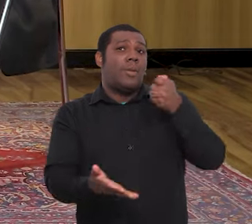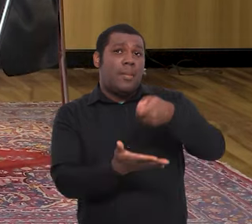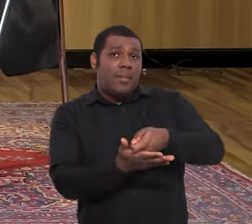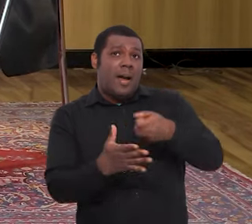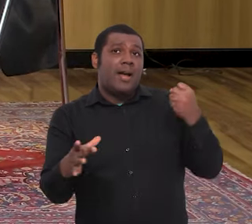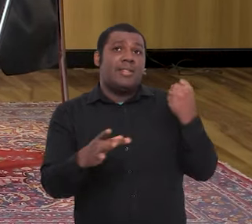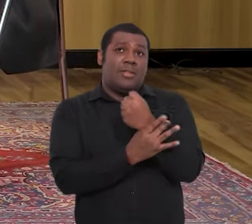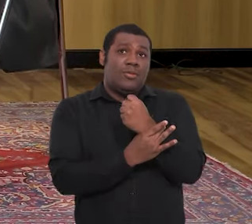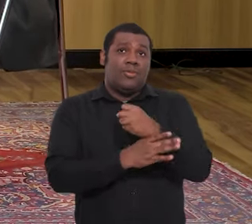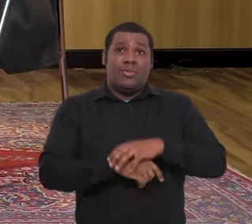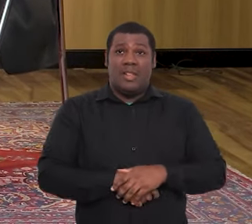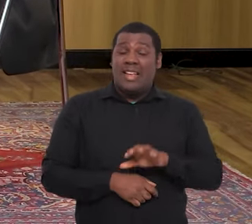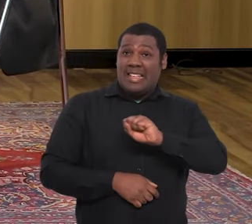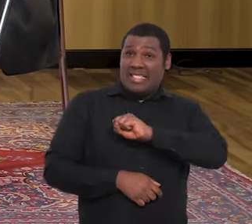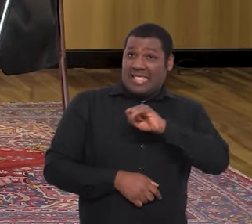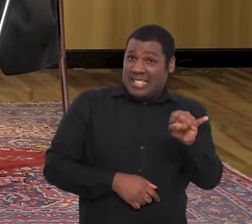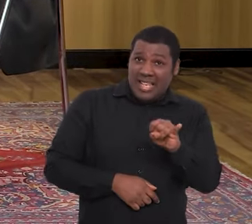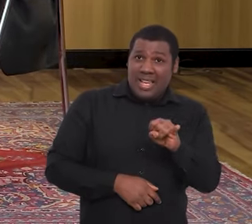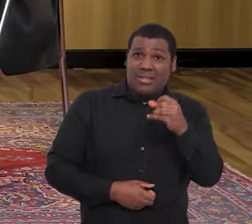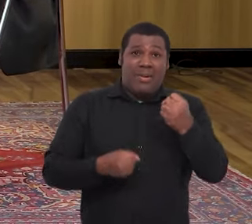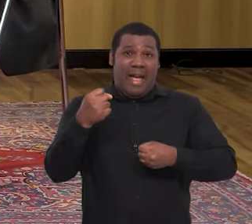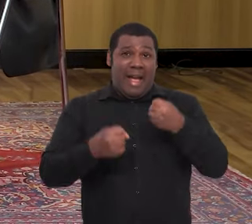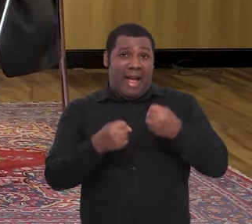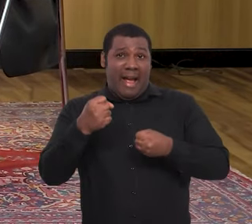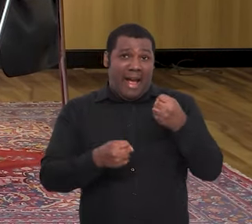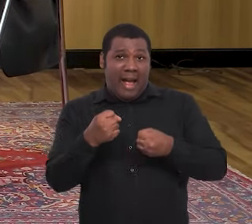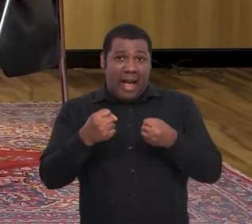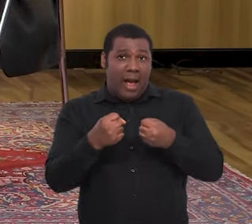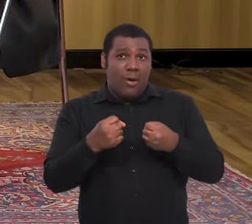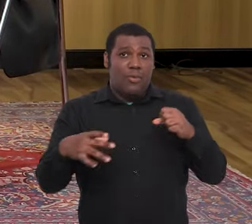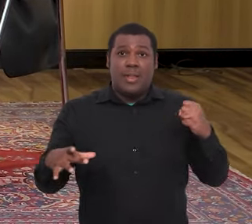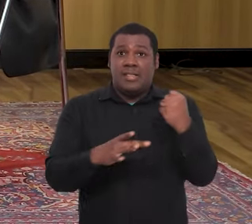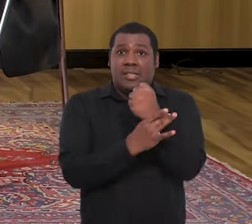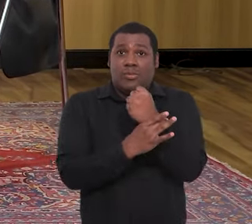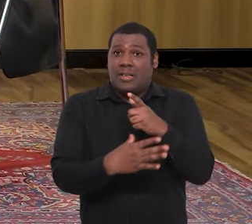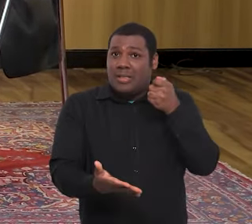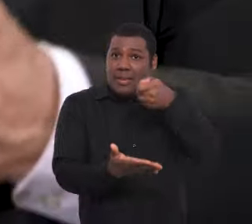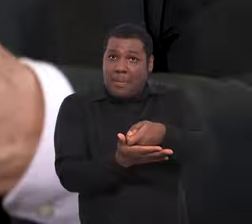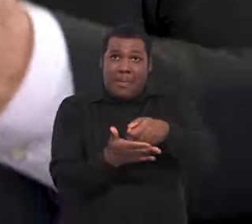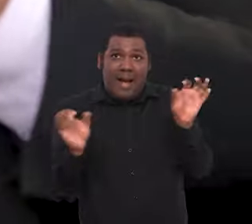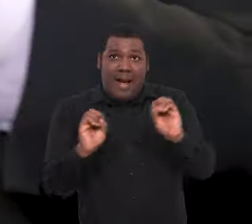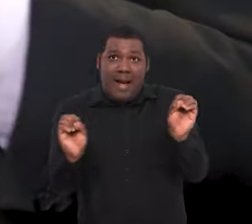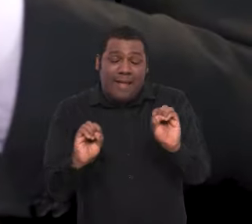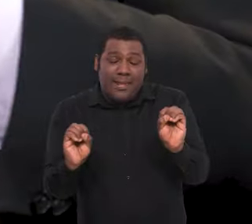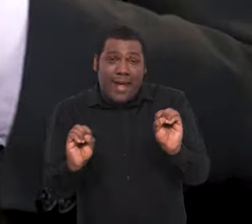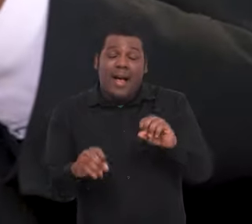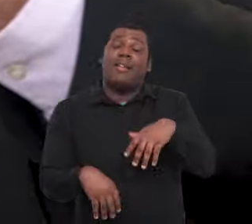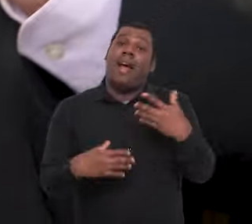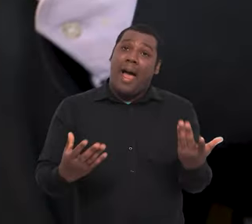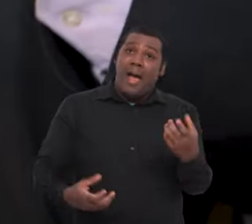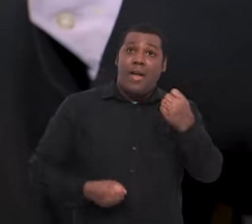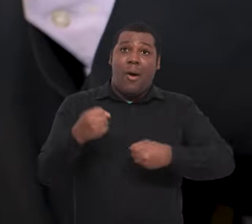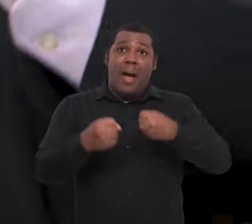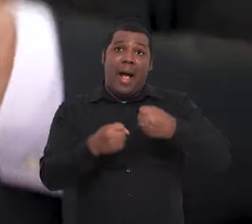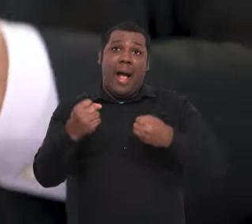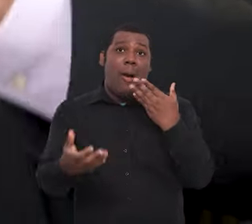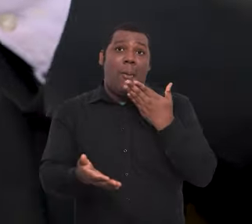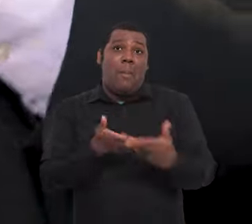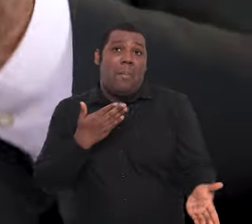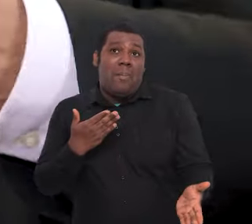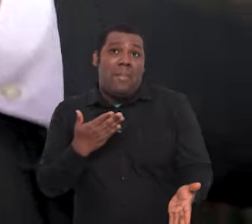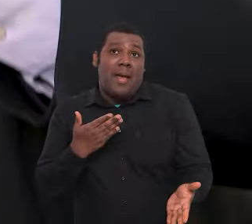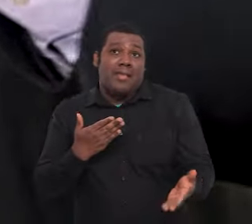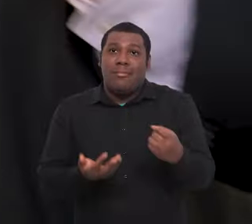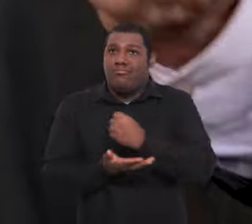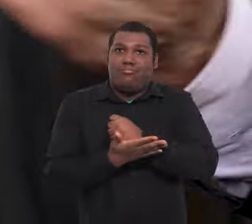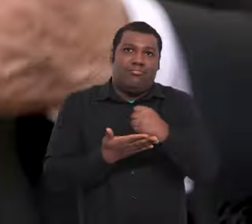casa você tem se você não paga você não tem a Previdência também funciona assim se você contribuir com a Previdência tem a cobertura que a